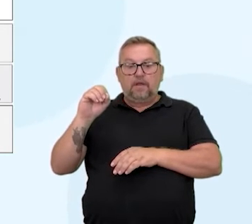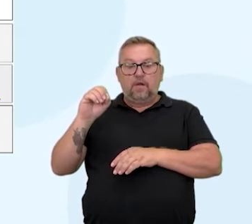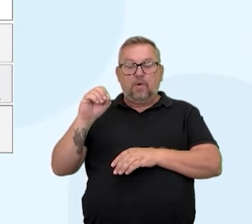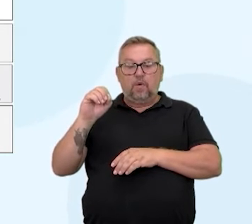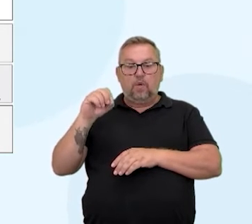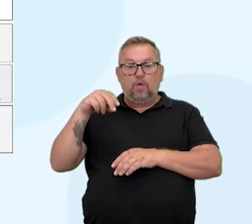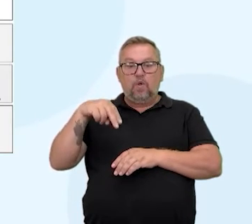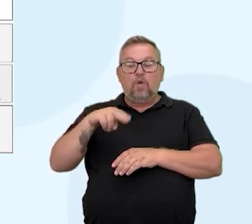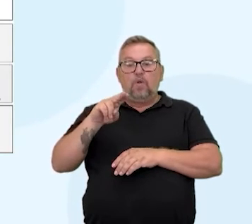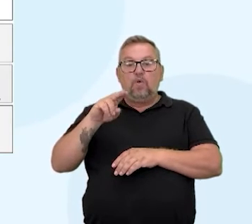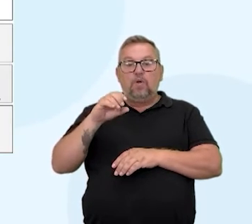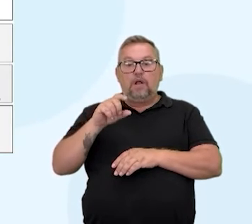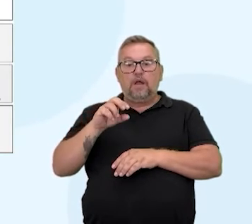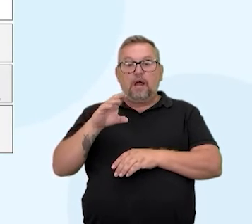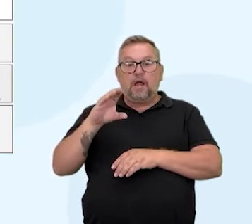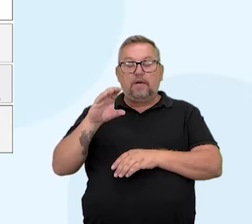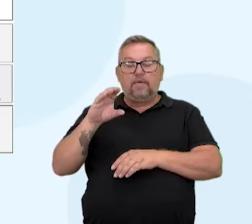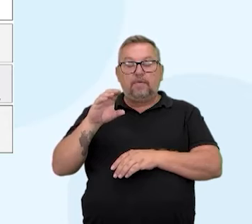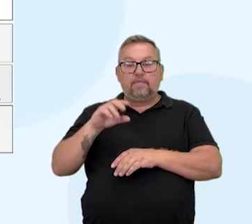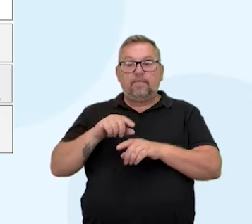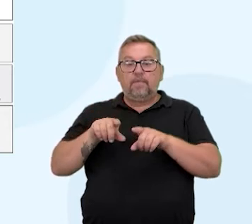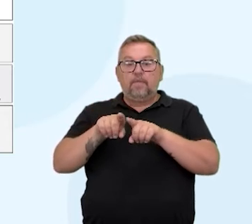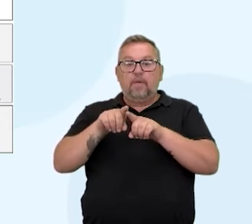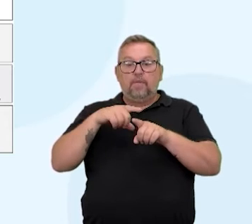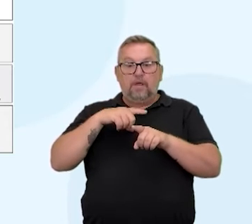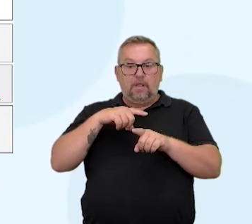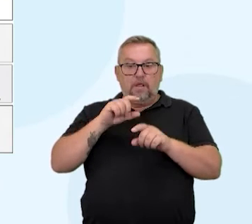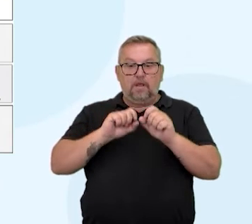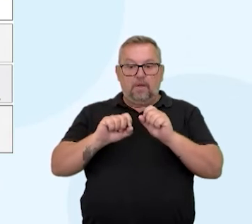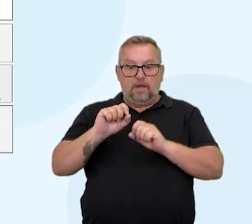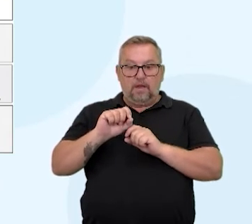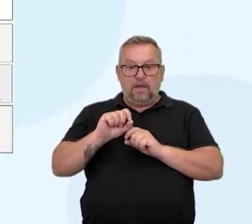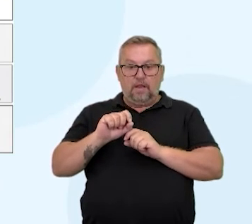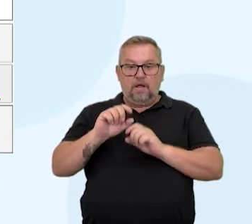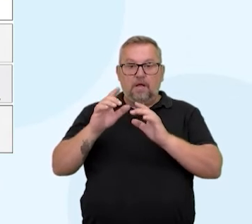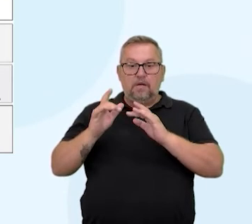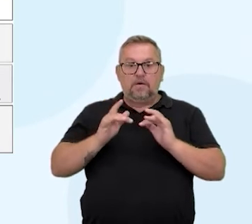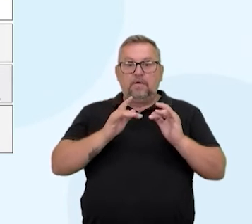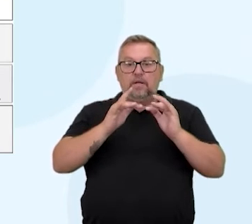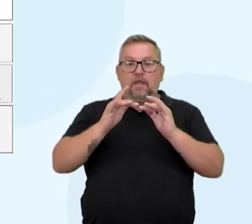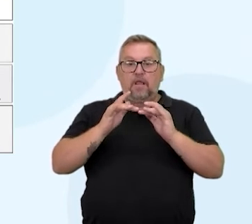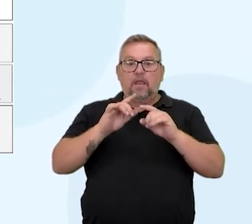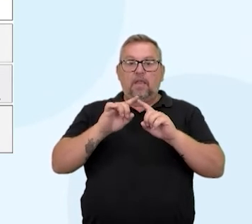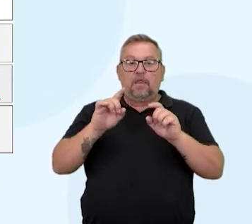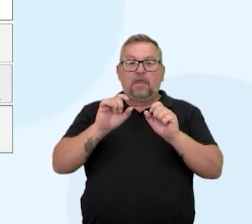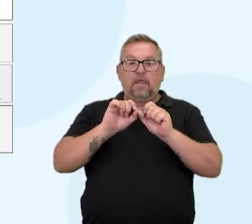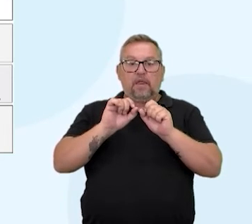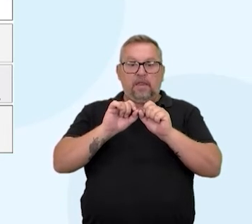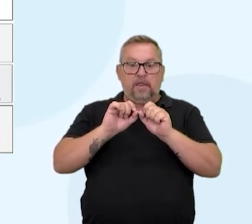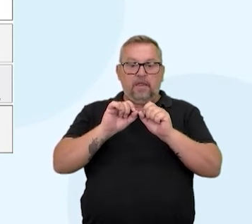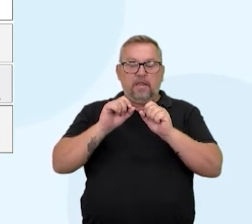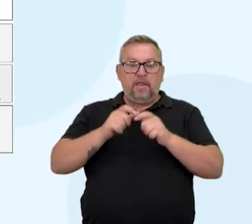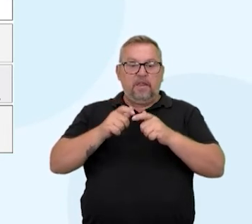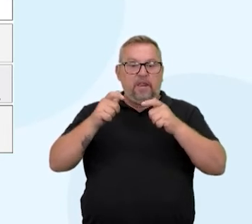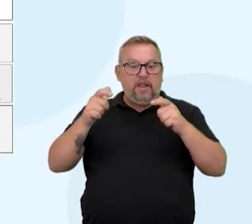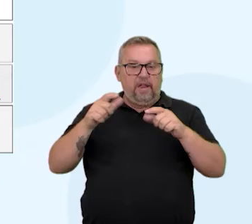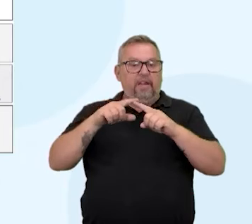principalmente aí de ogivas nucleares, tá? Então tem que a relação aí ela é